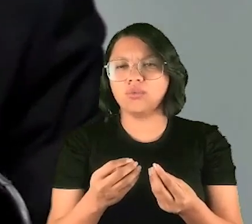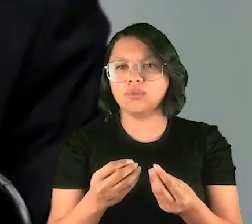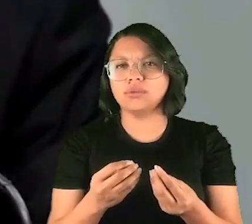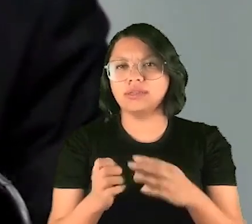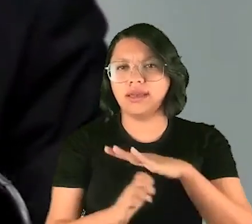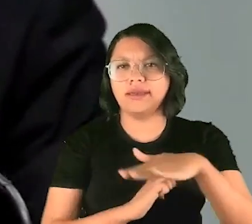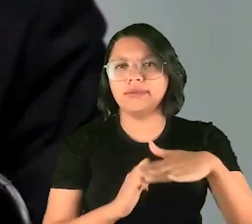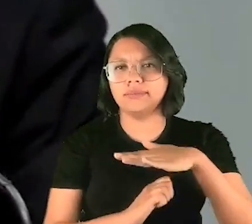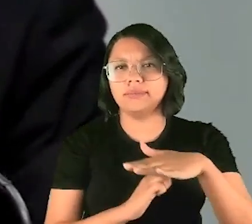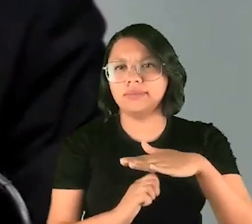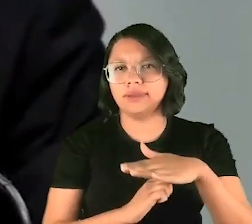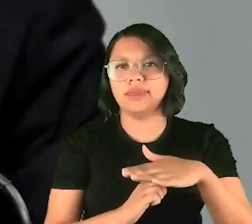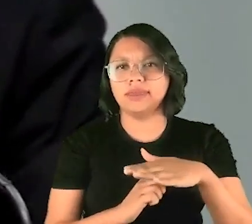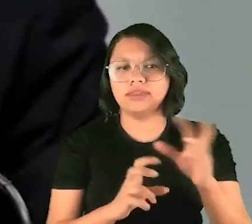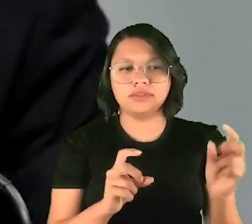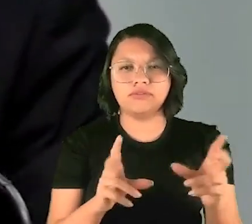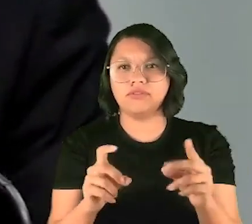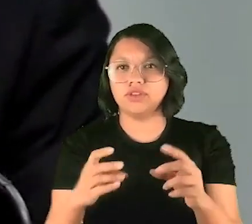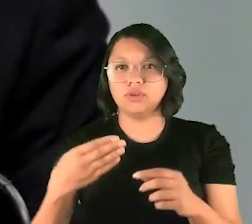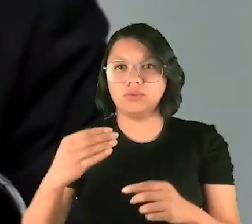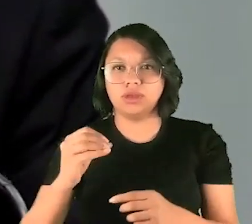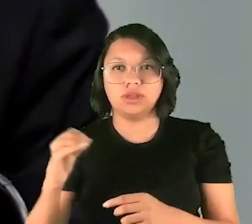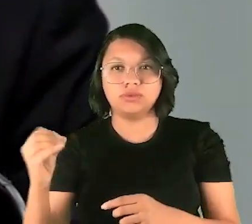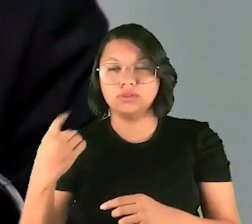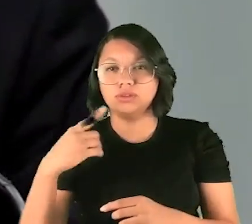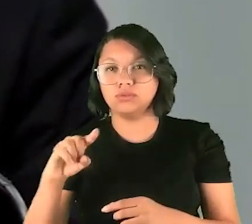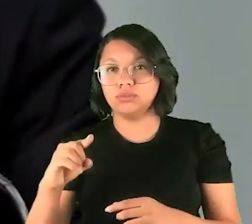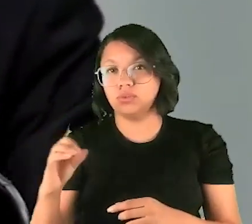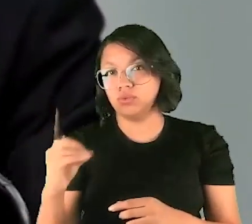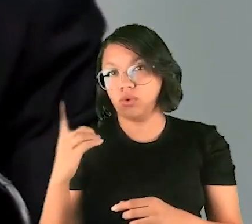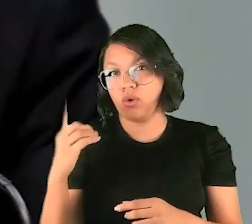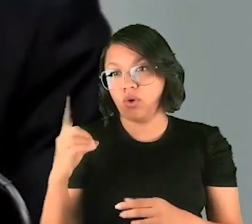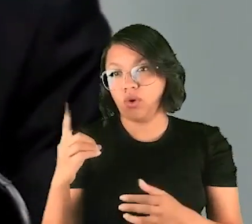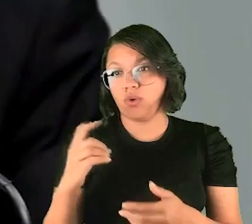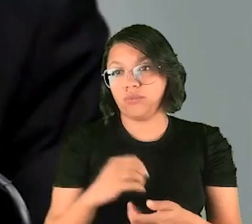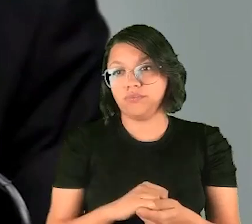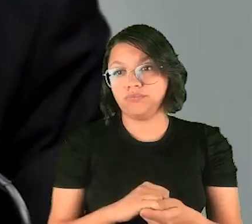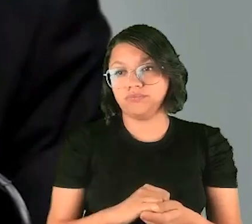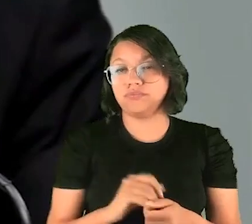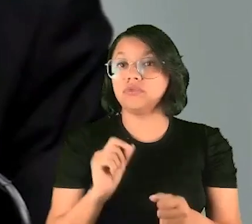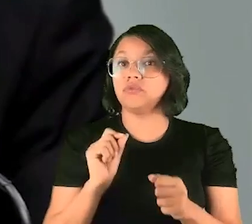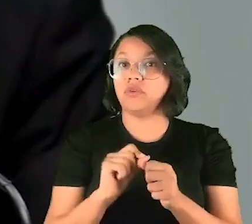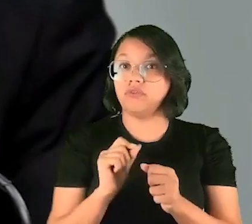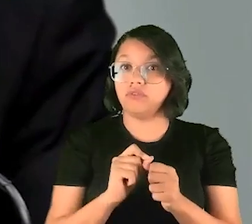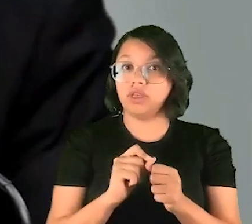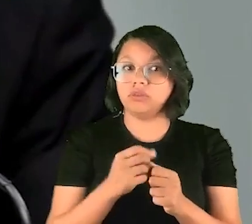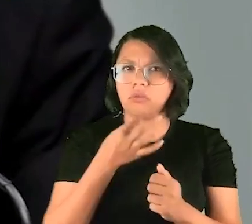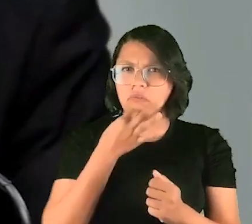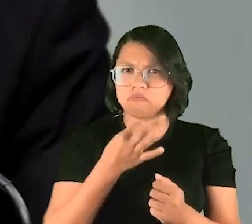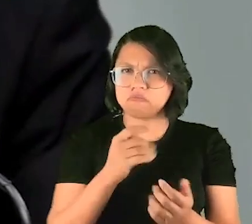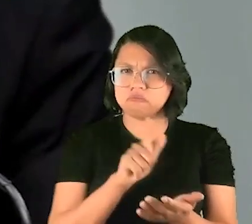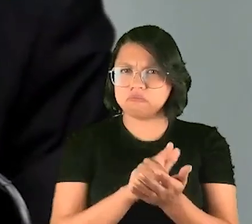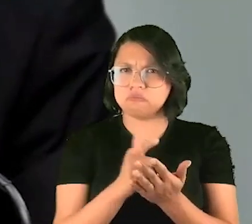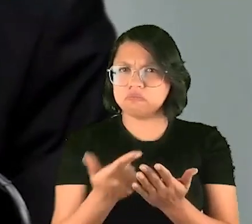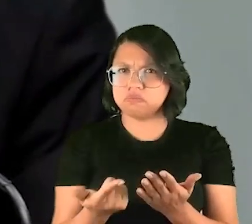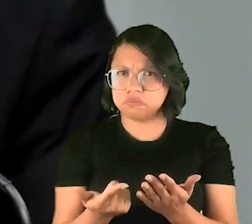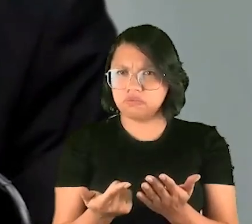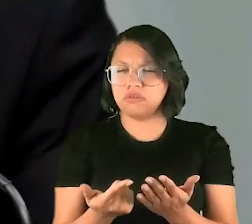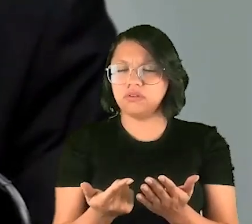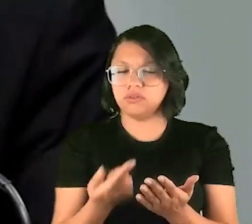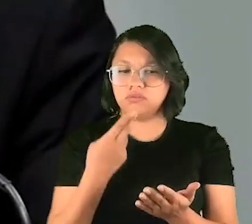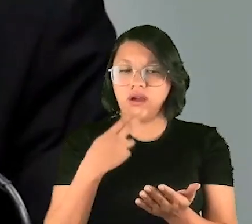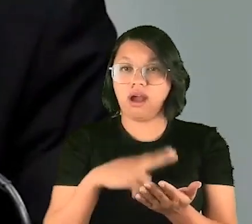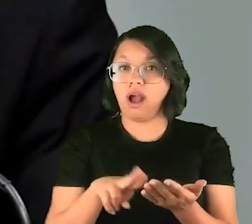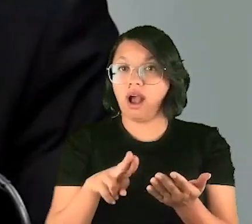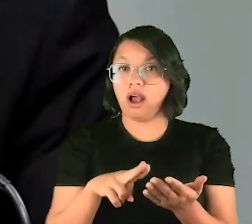que a empresa comercializa 400 mil dólares? Que é o preço que está no Brasil também. Então, foi uma crítica aberta, publicada num